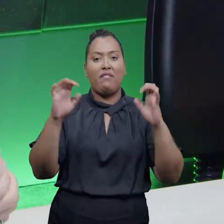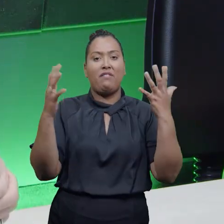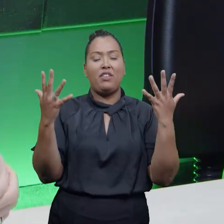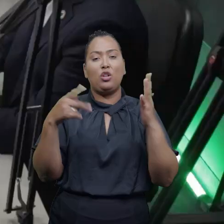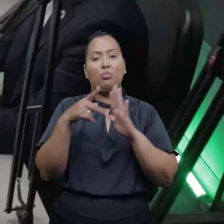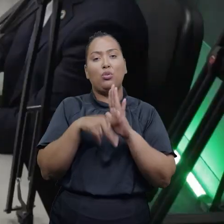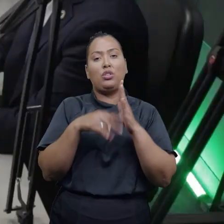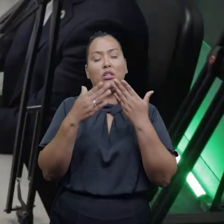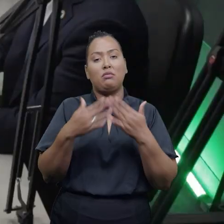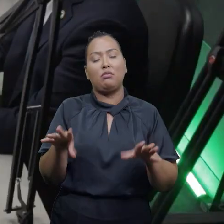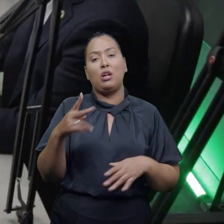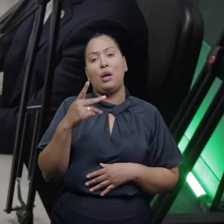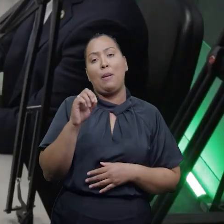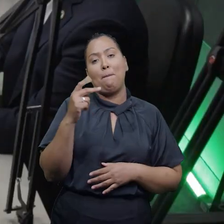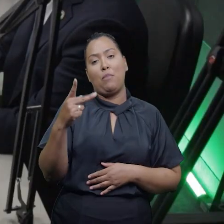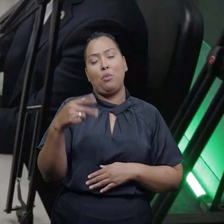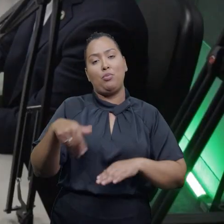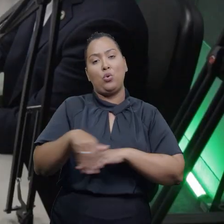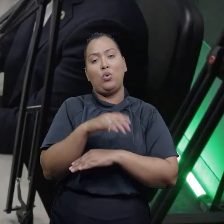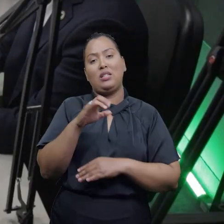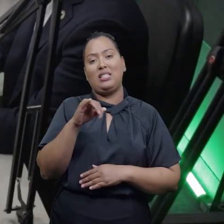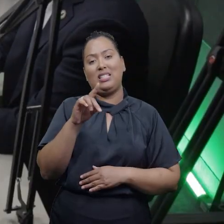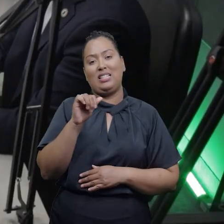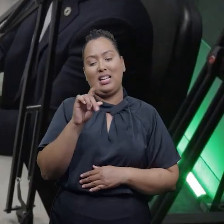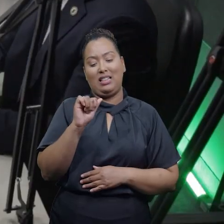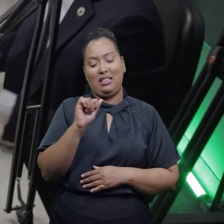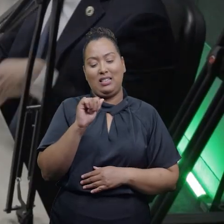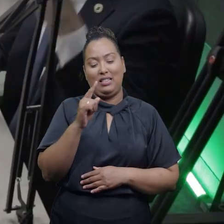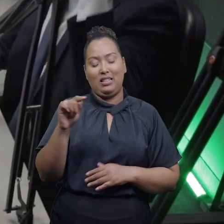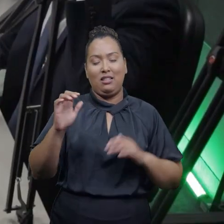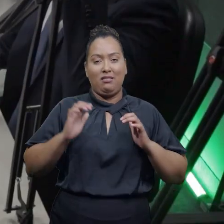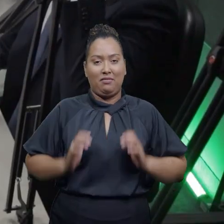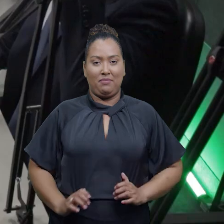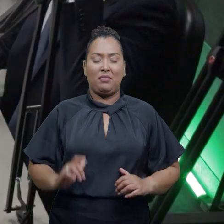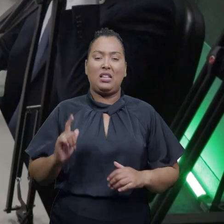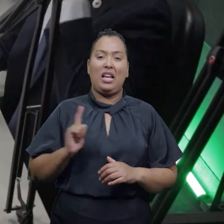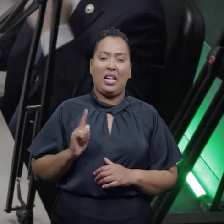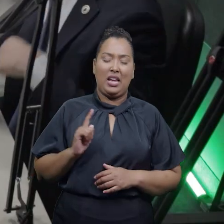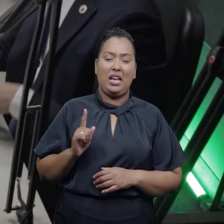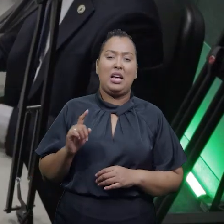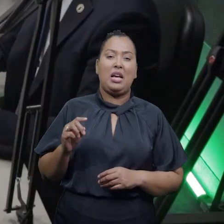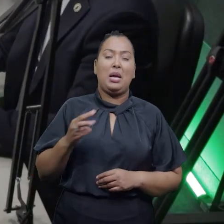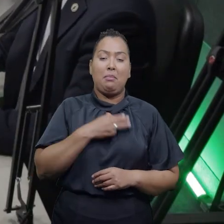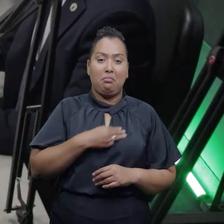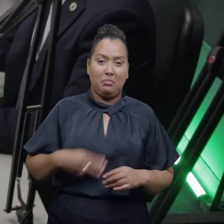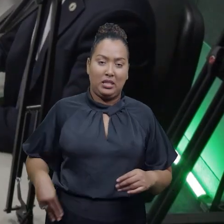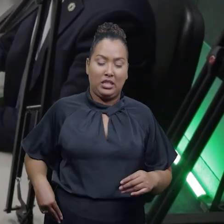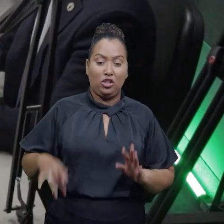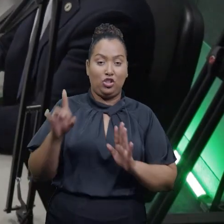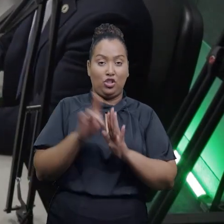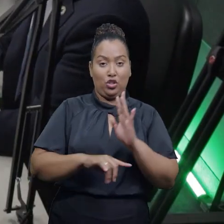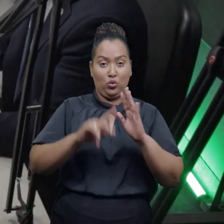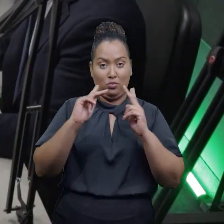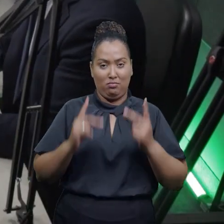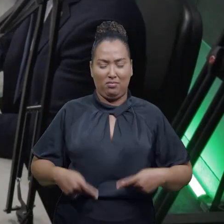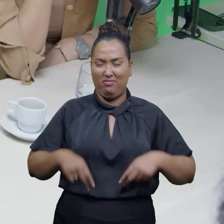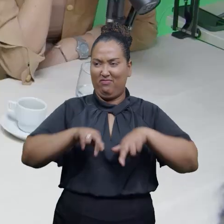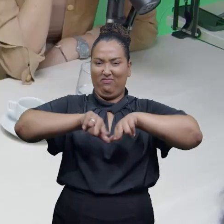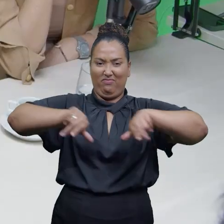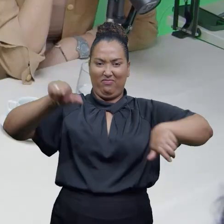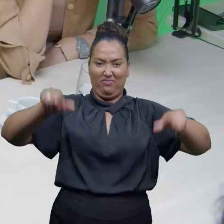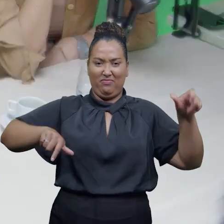na Câmara, lançamento de um projeto Pop Rua Cidadã. Então o doutor Taires estava lá comigo, estava a ministra dos Direitos Humanos